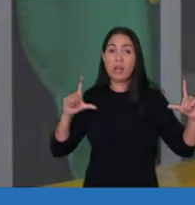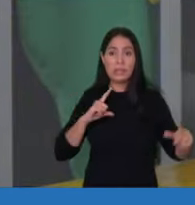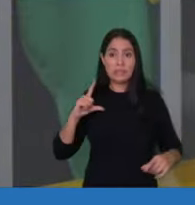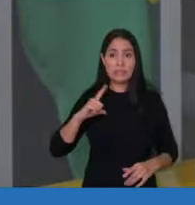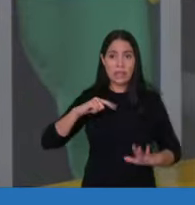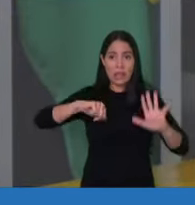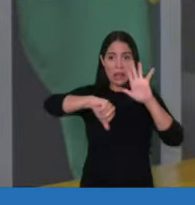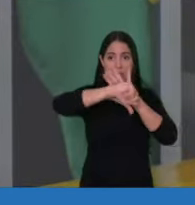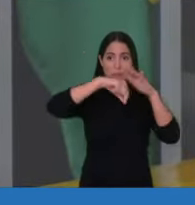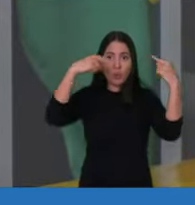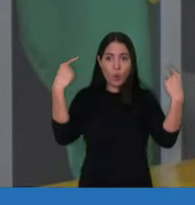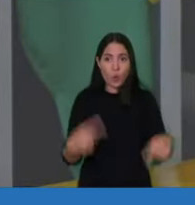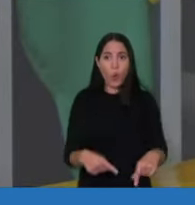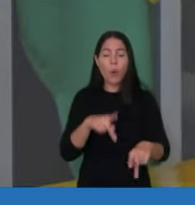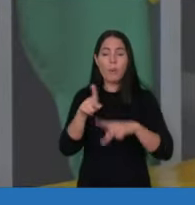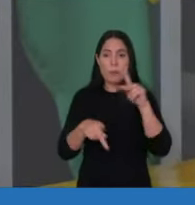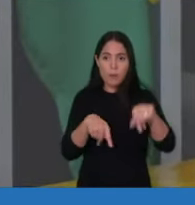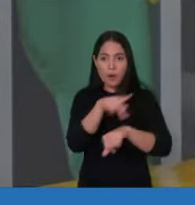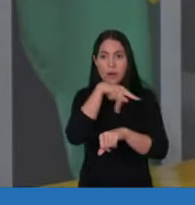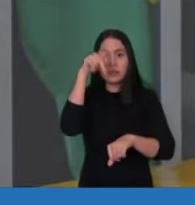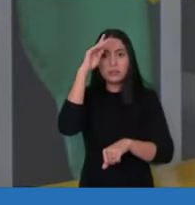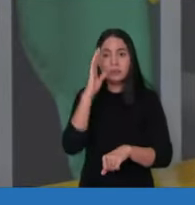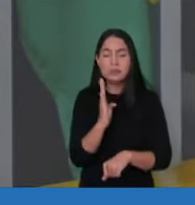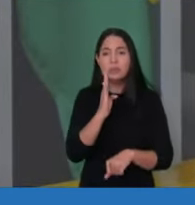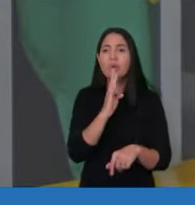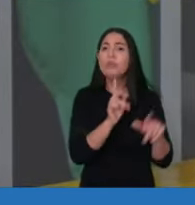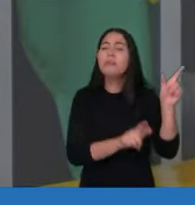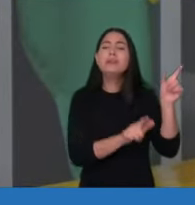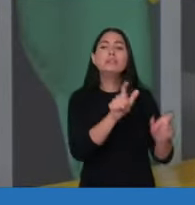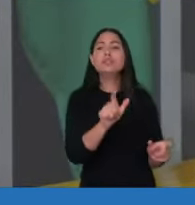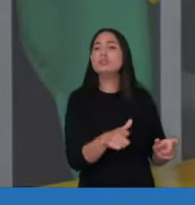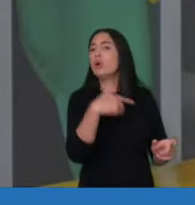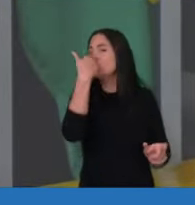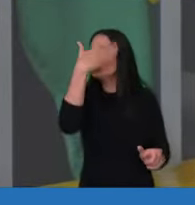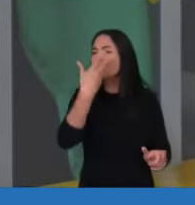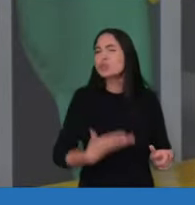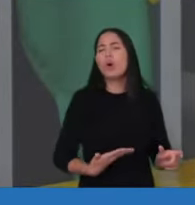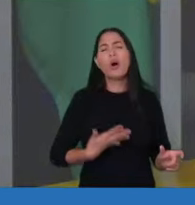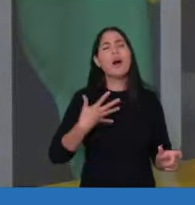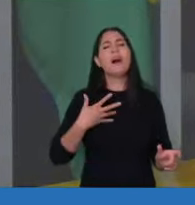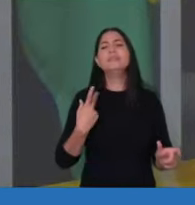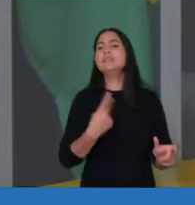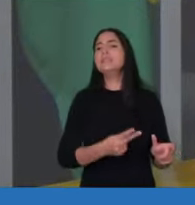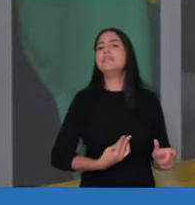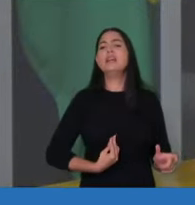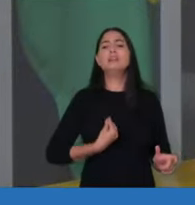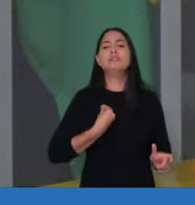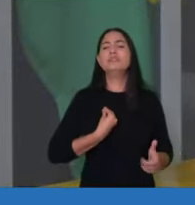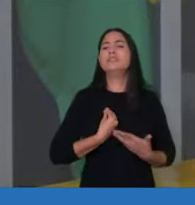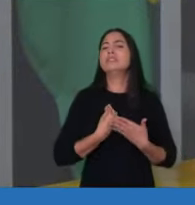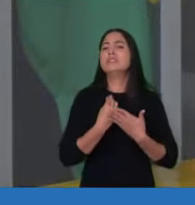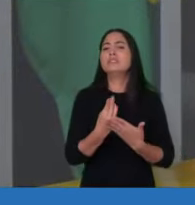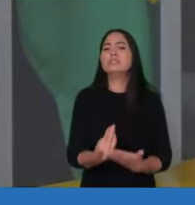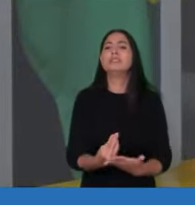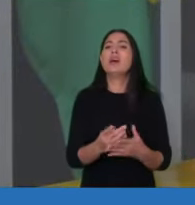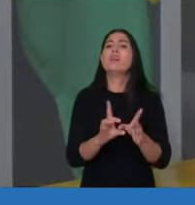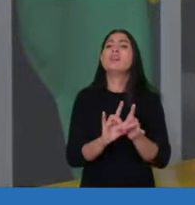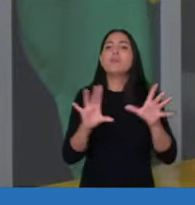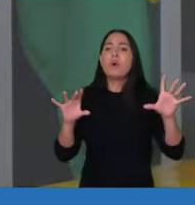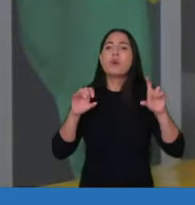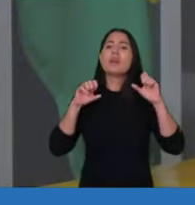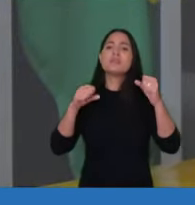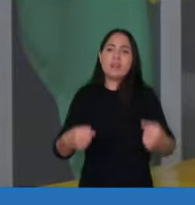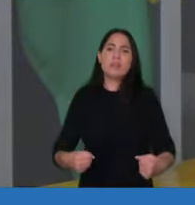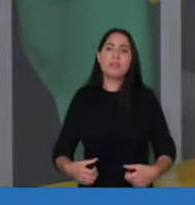contra brasileiros e brasileiras honrados, generosos e que deram a vida pela democracia em